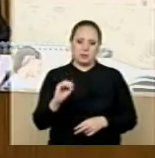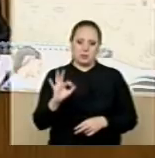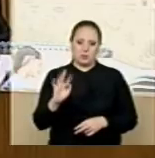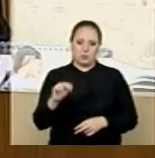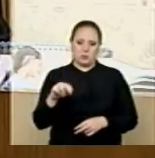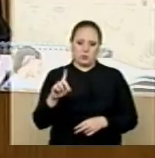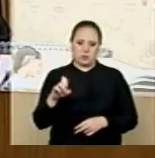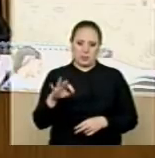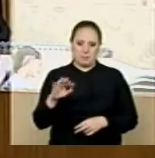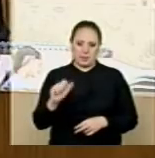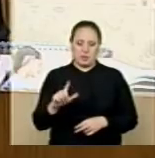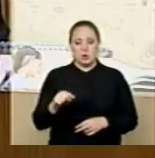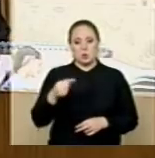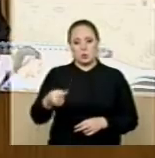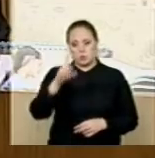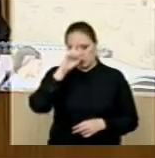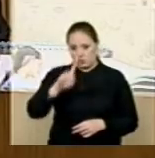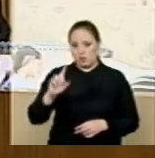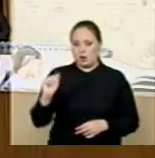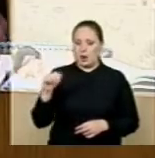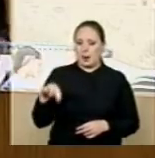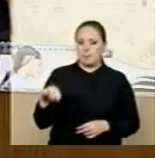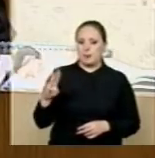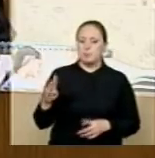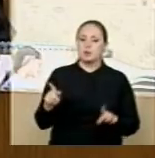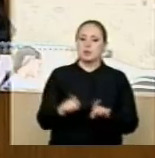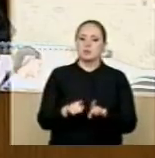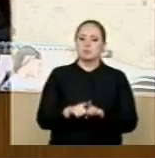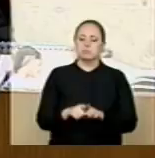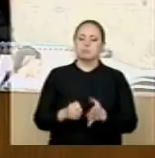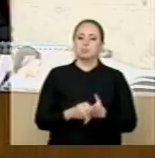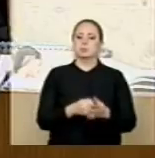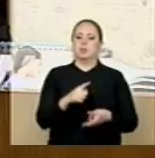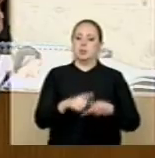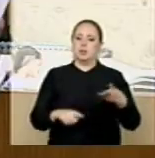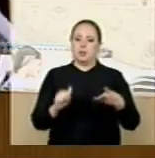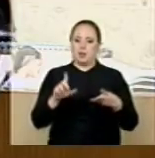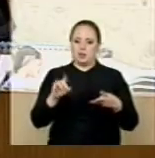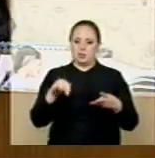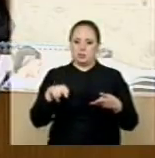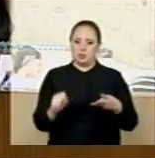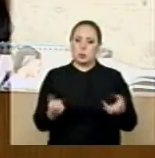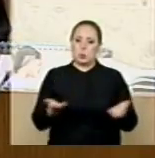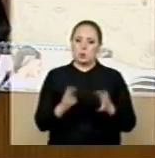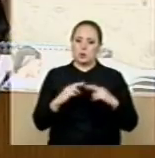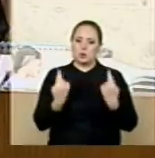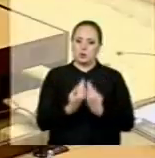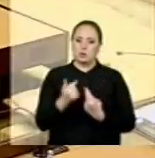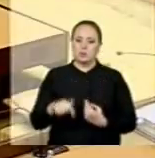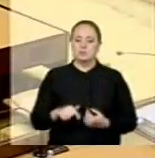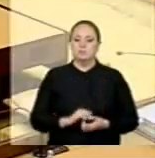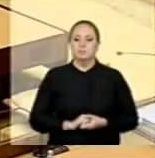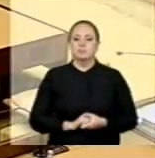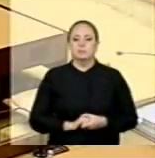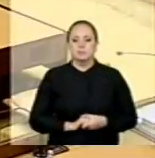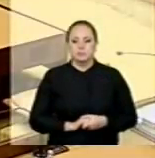hoje, e no dia seguinte a AMB ajuizou as ADINs que estão pautadas nesta sessão.